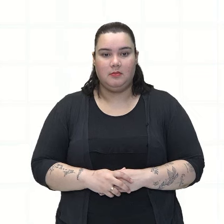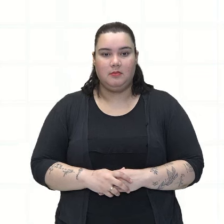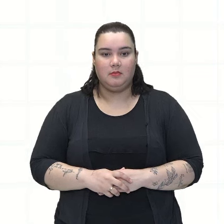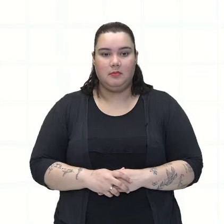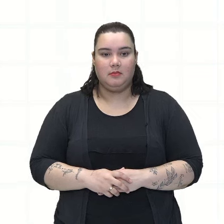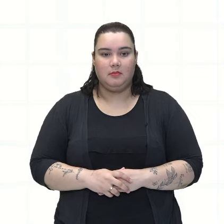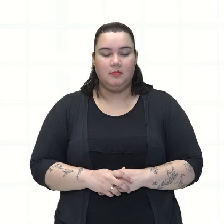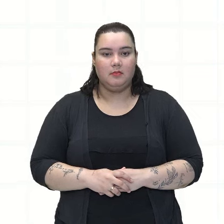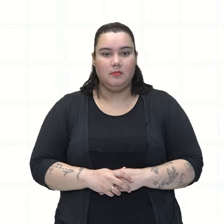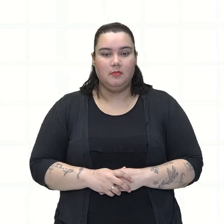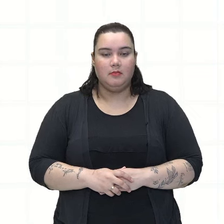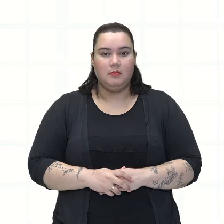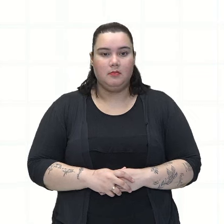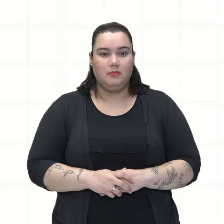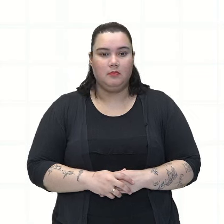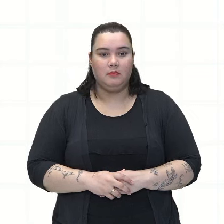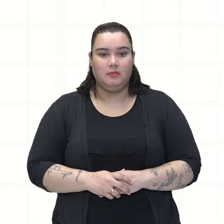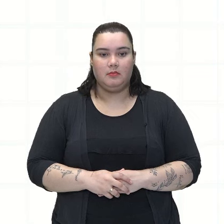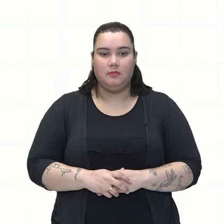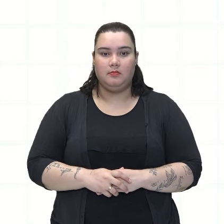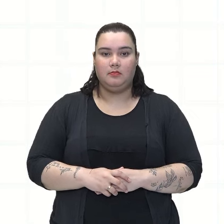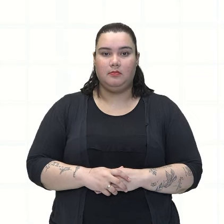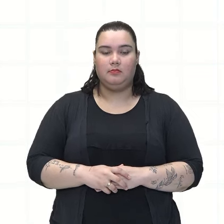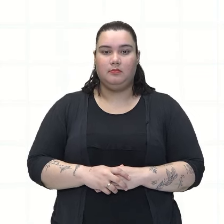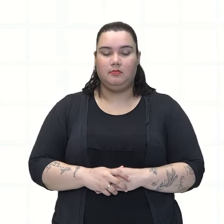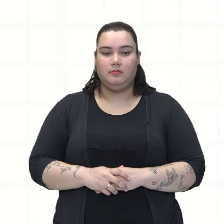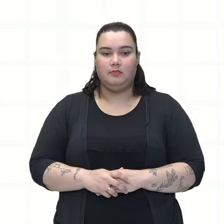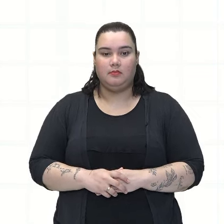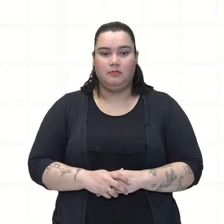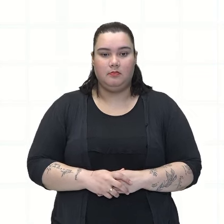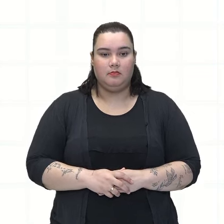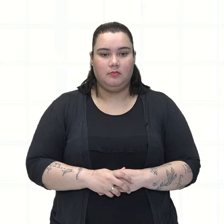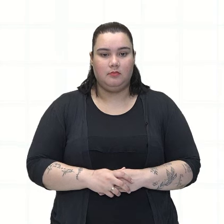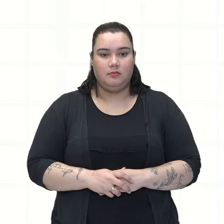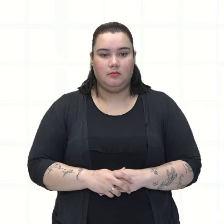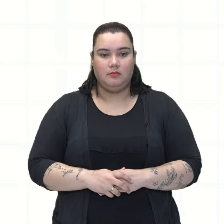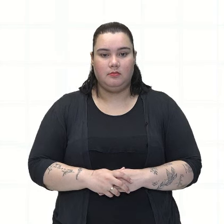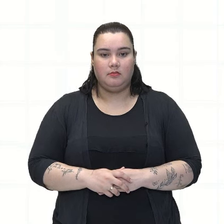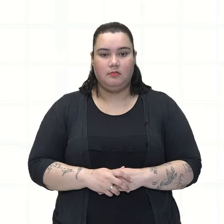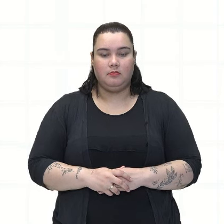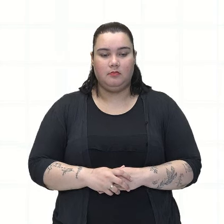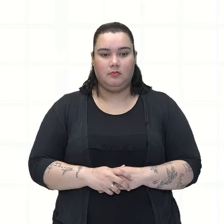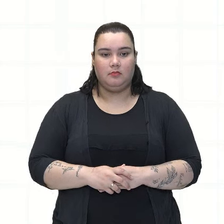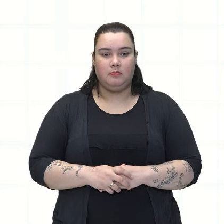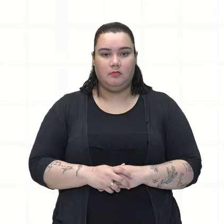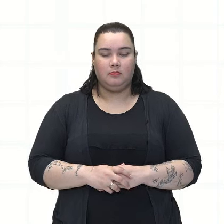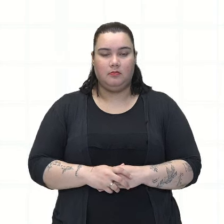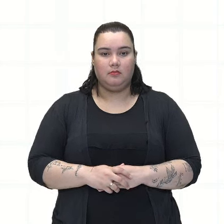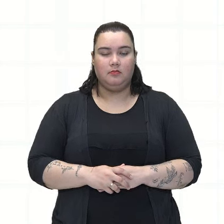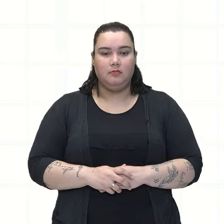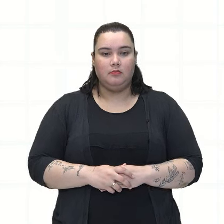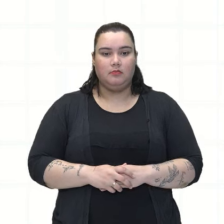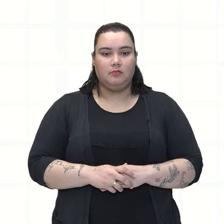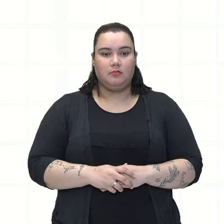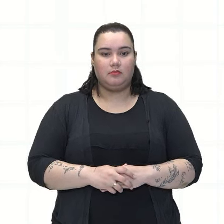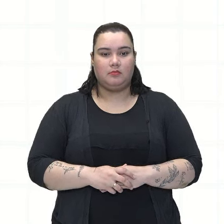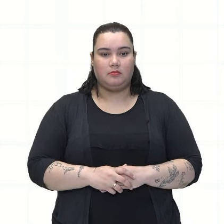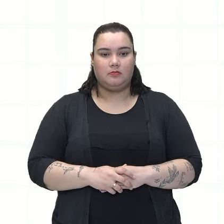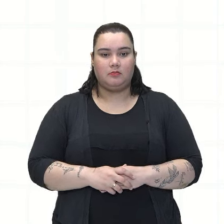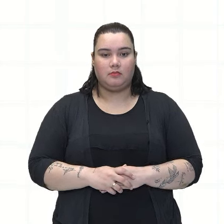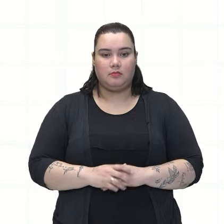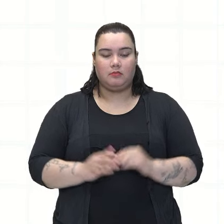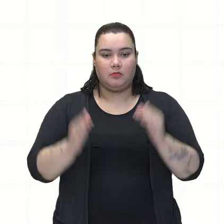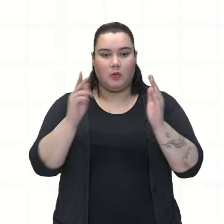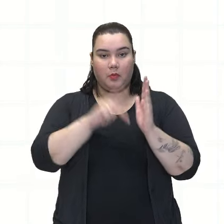I'm going to meet my friends and talk with them. We're going